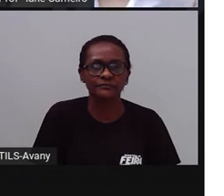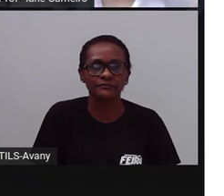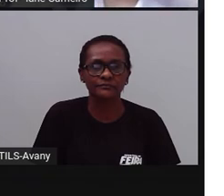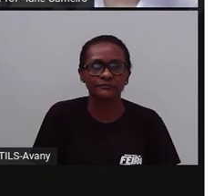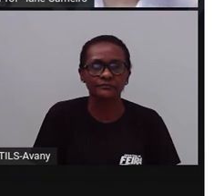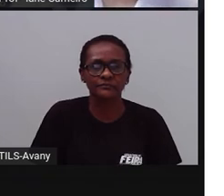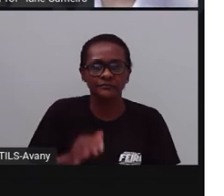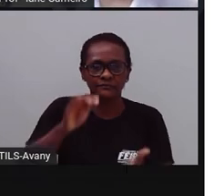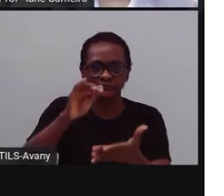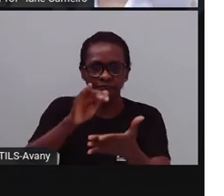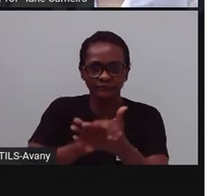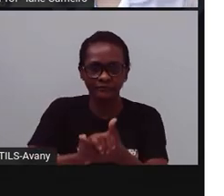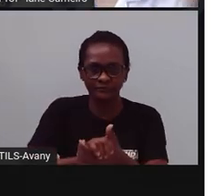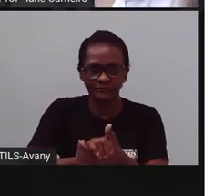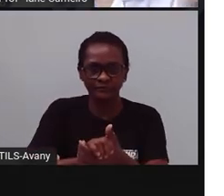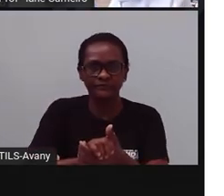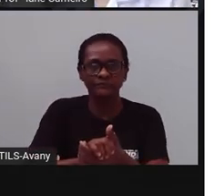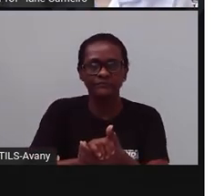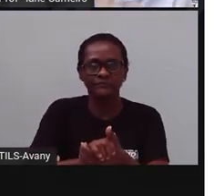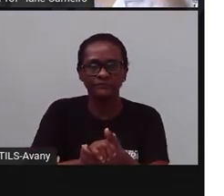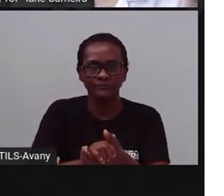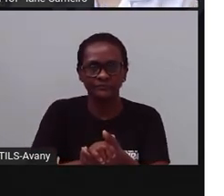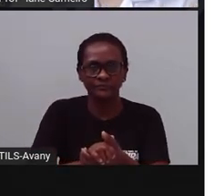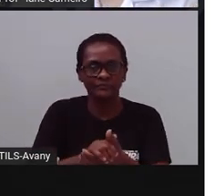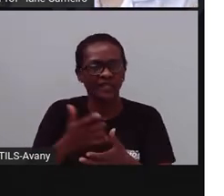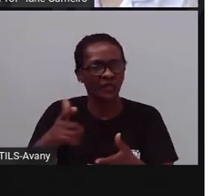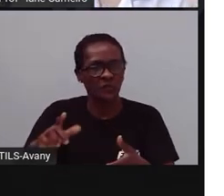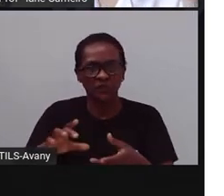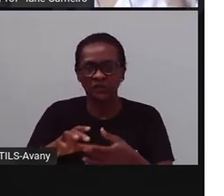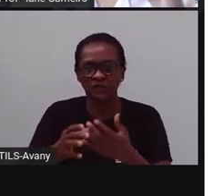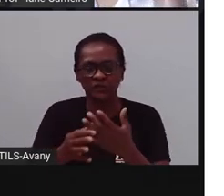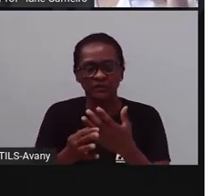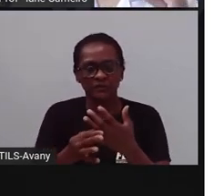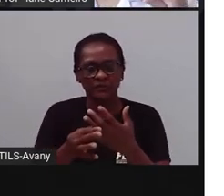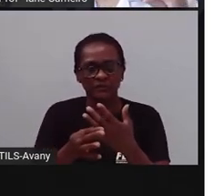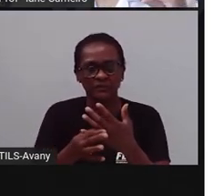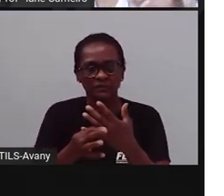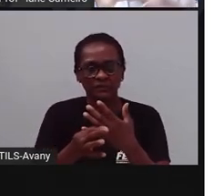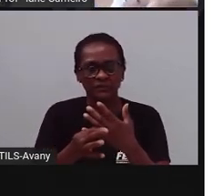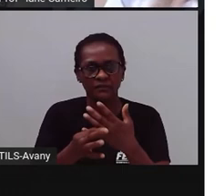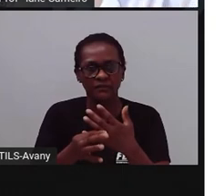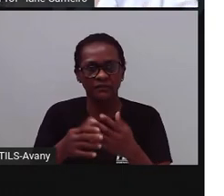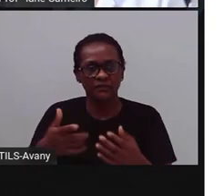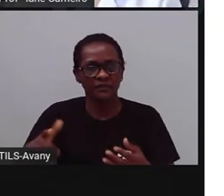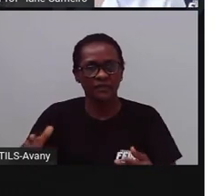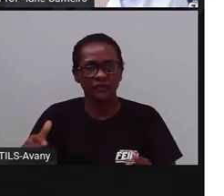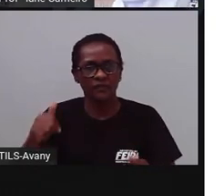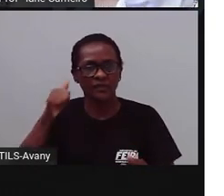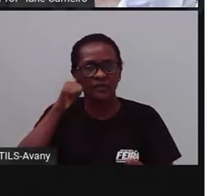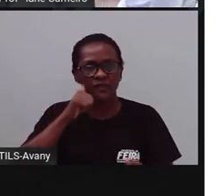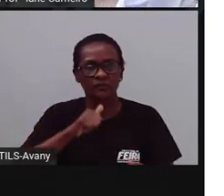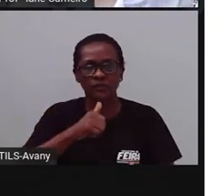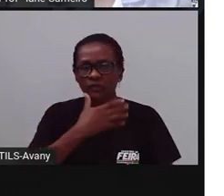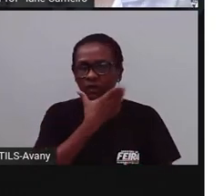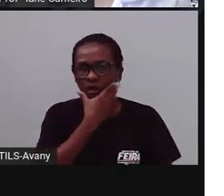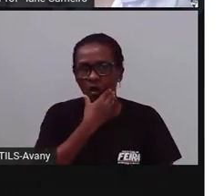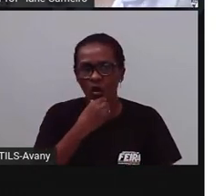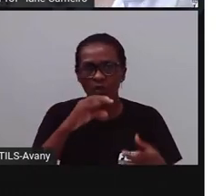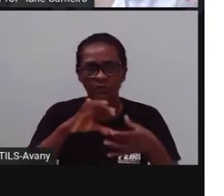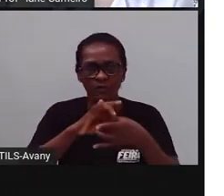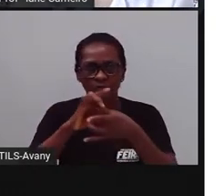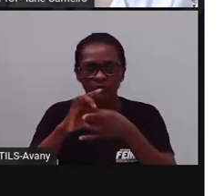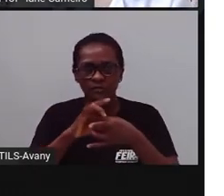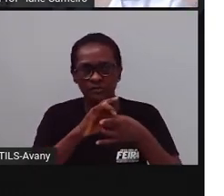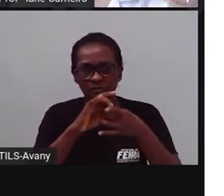casamento né isso aqui não tem aliança não tem os noivos mas Observe em que lembra muito aquele convite que a promoção para